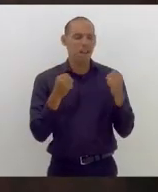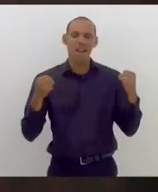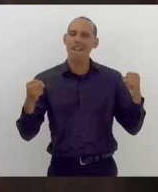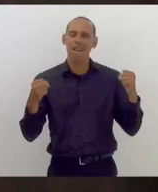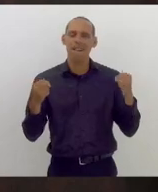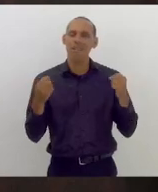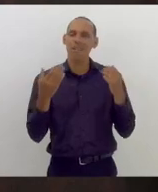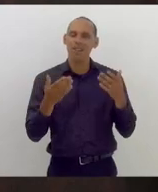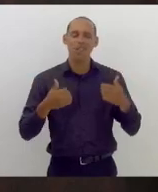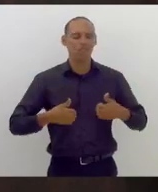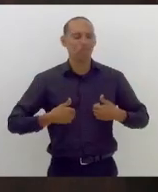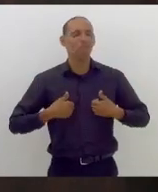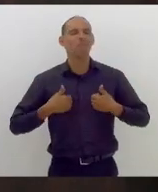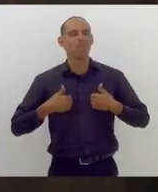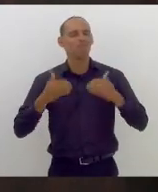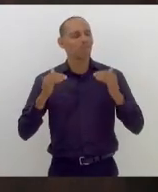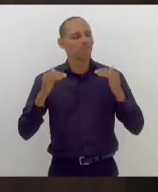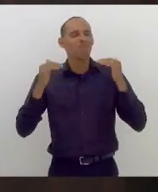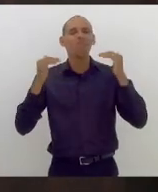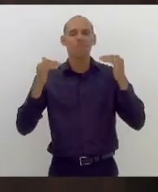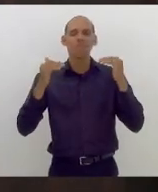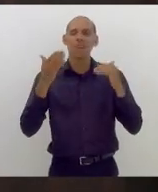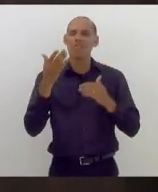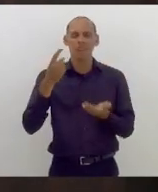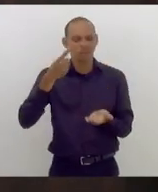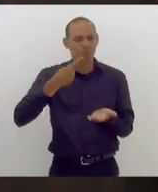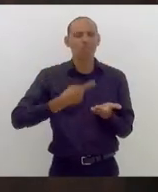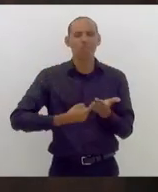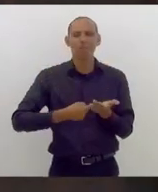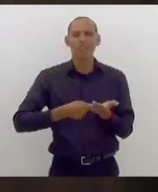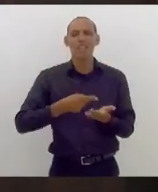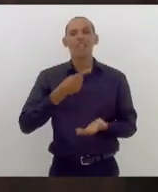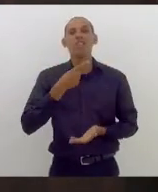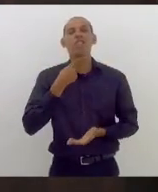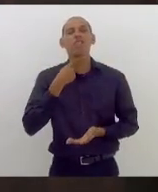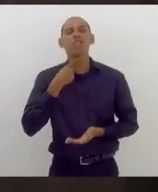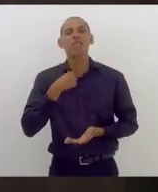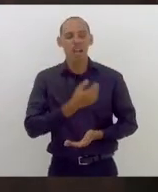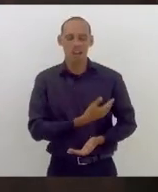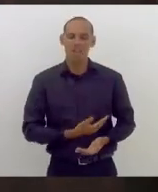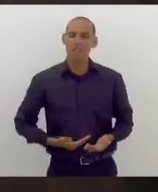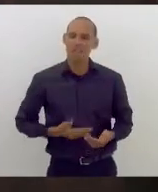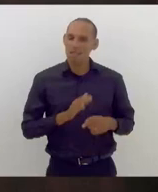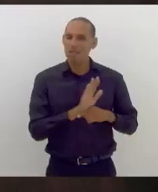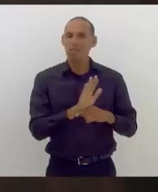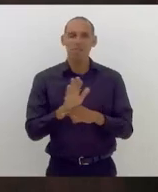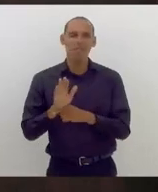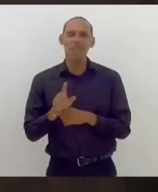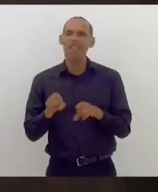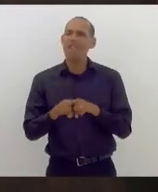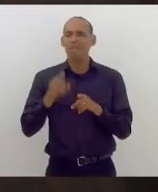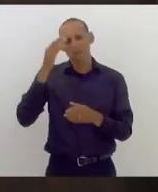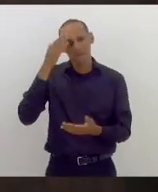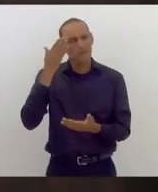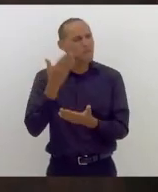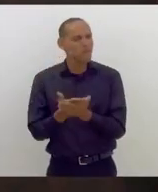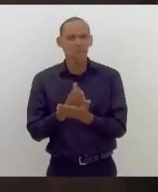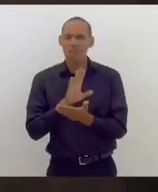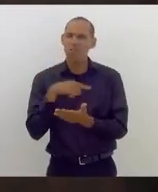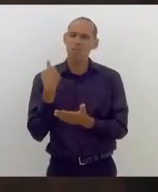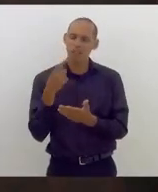sua nobreza, do seu comprometimento, do seu espírito público, da confiança, da crença que todos têm em